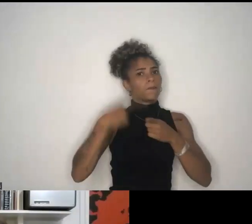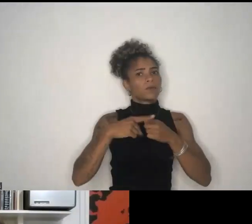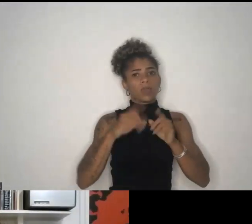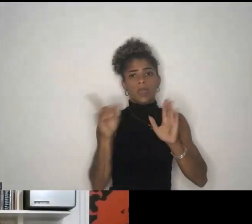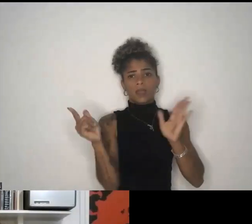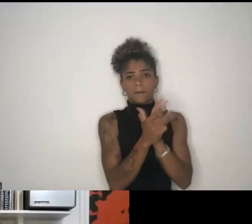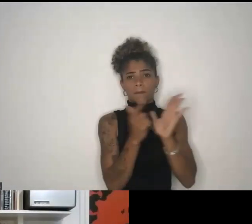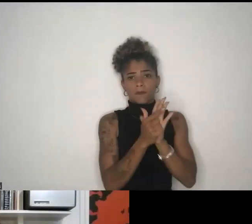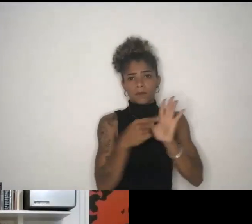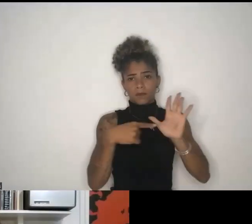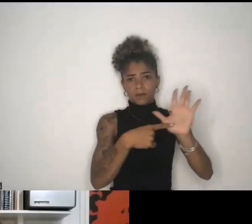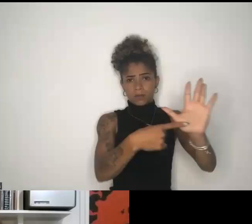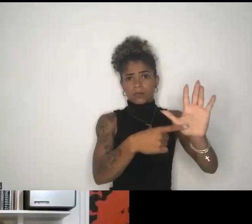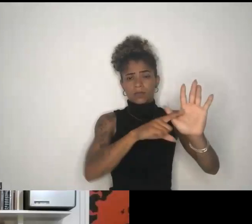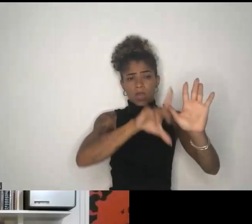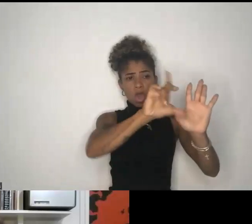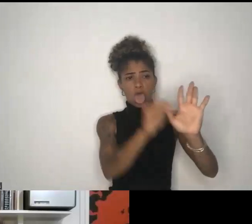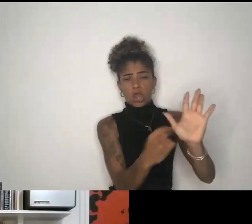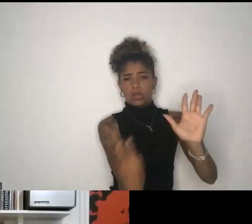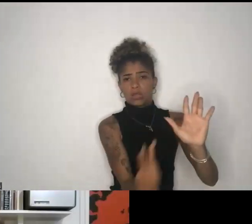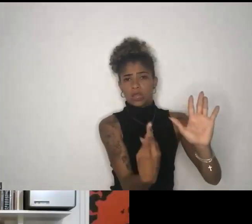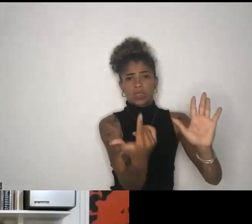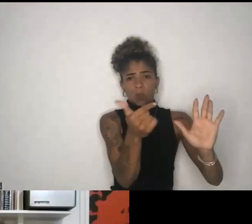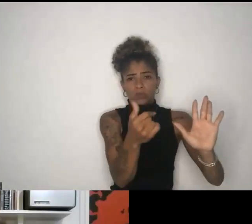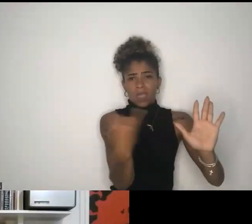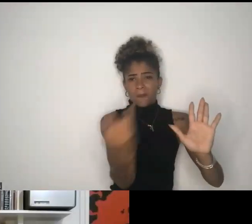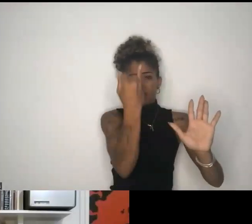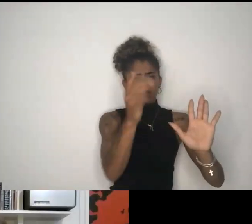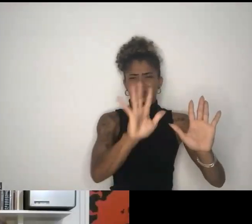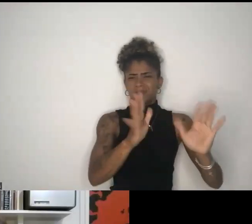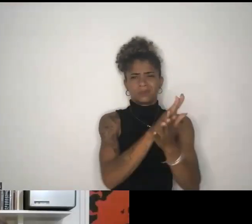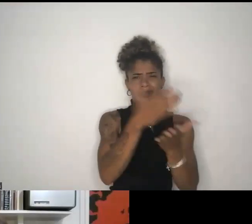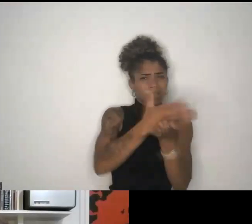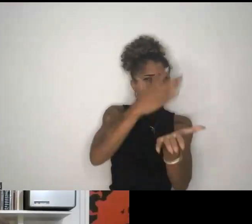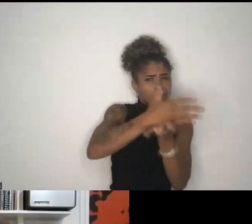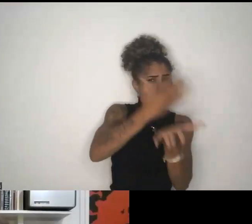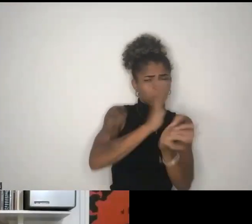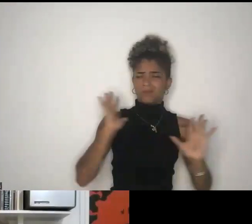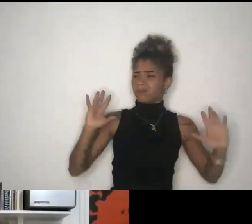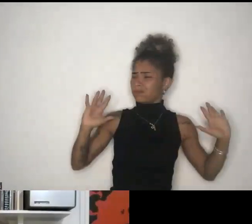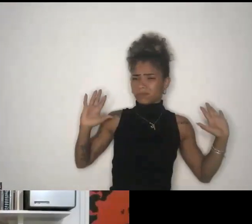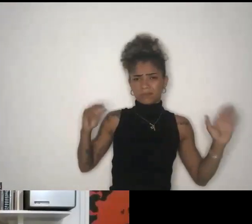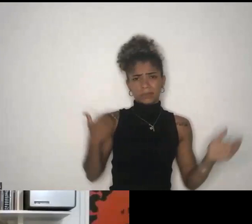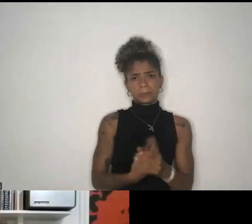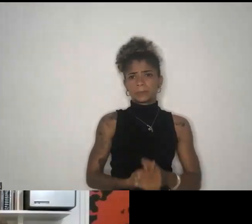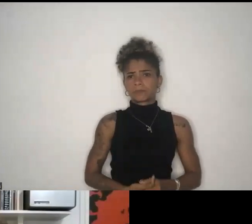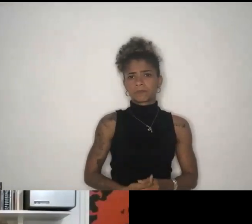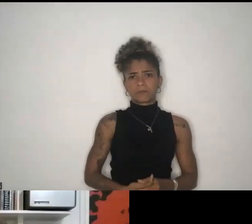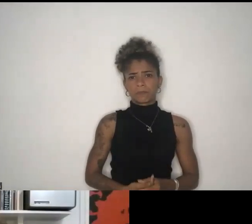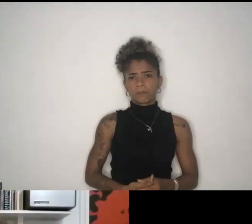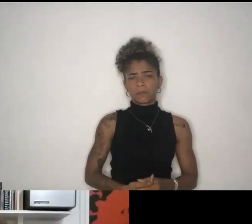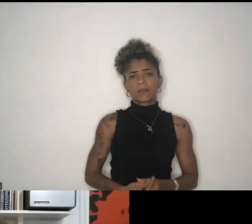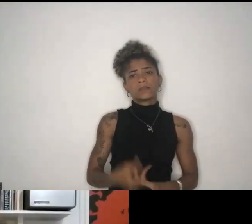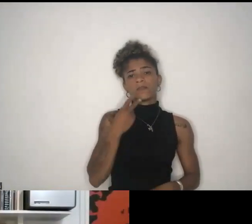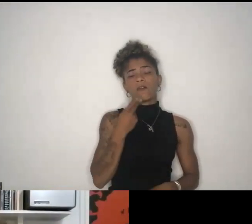de papel que essa criação é menor do que se fosse no iPad né você falou dos pregos aquela hora